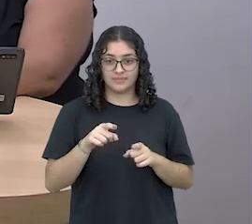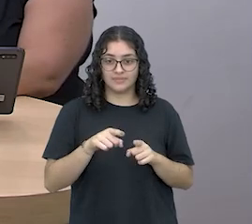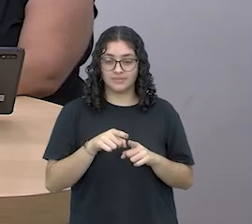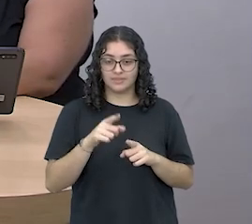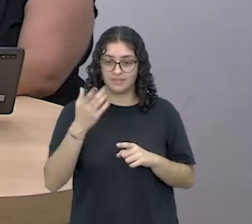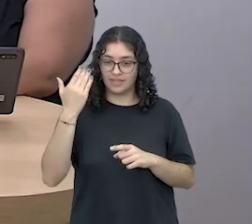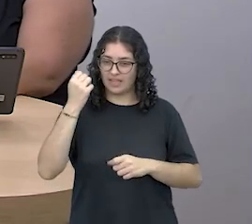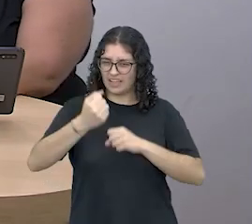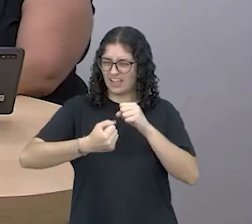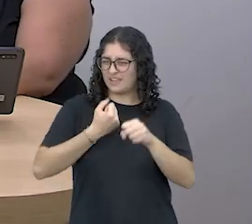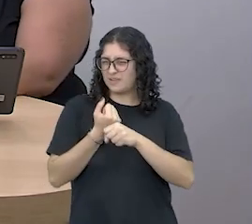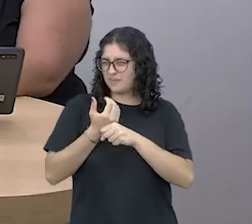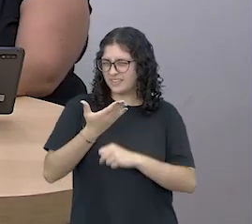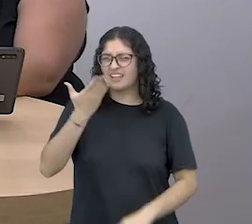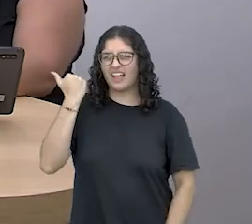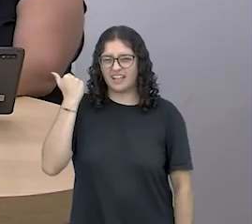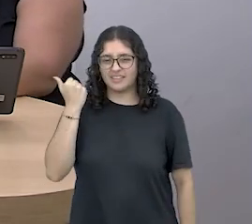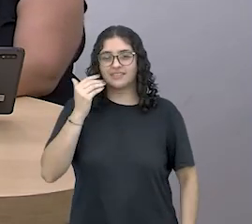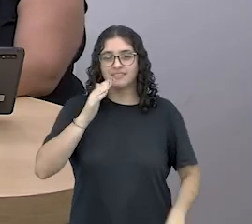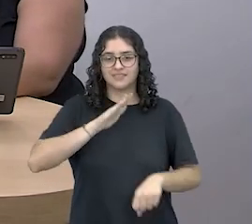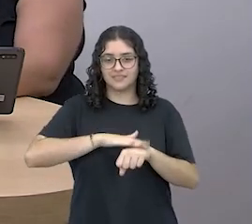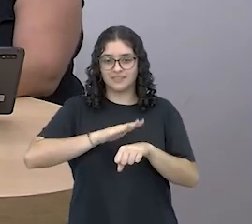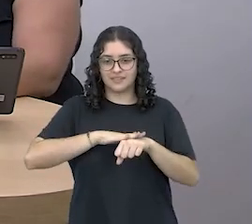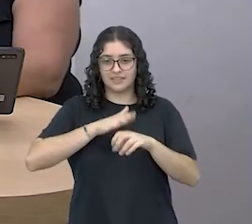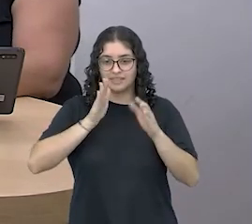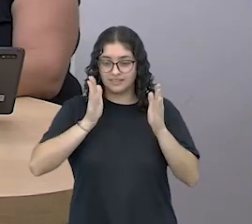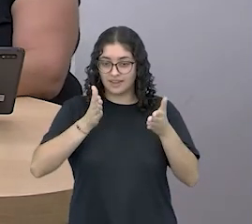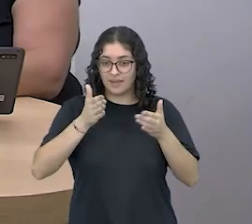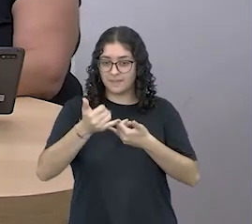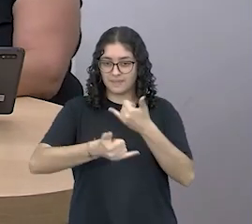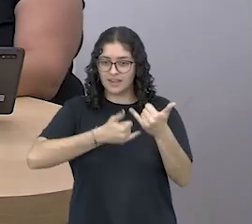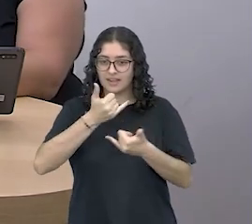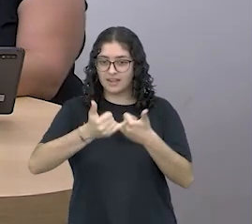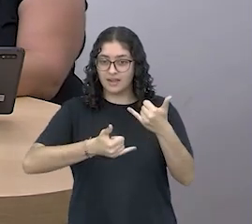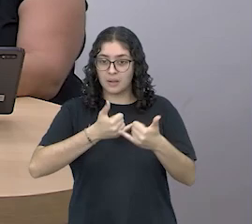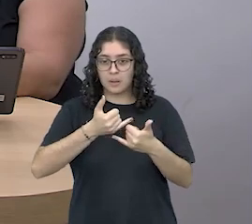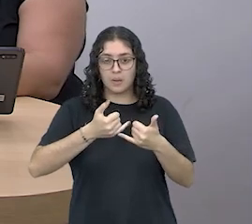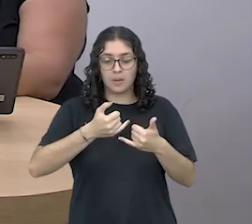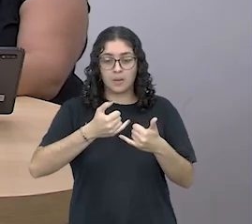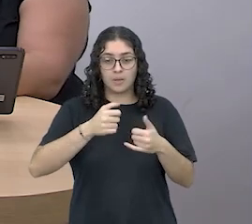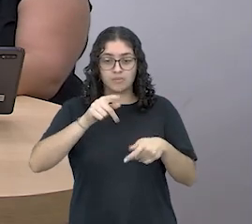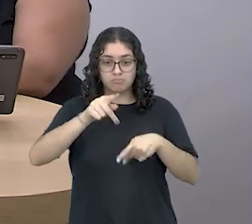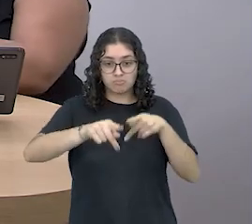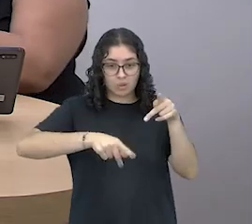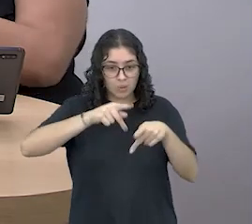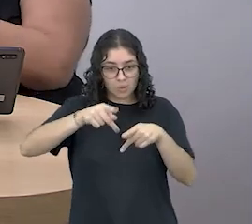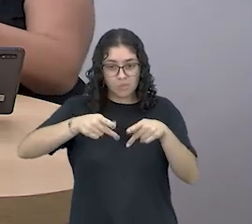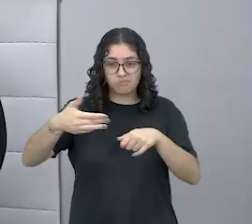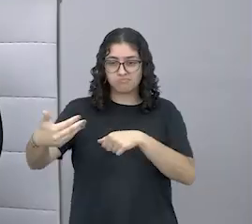gente fez ano passado, né? A gente fez o spinning top e atingimos um público grande.